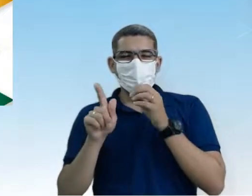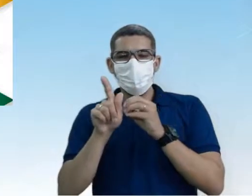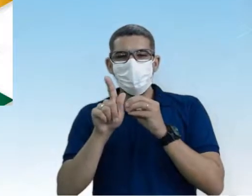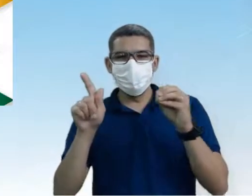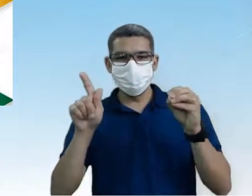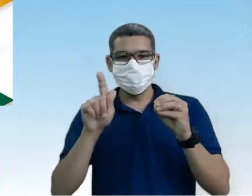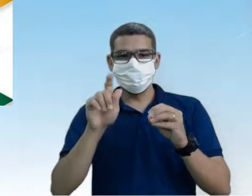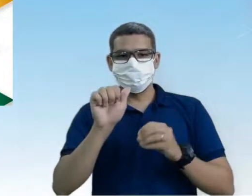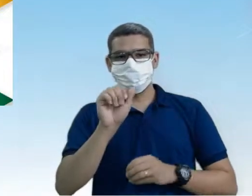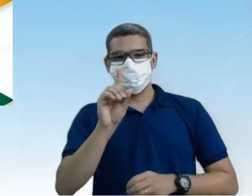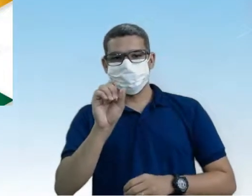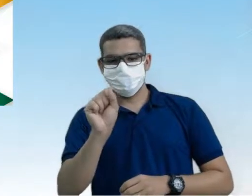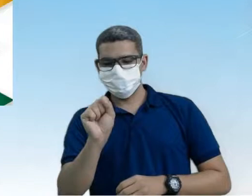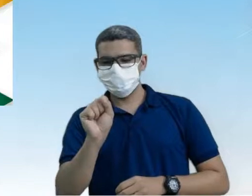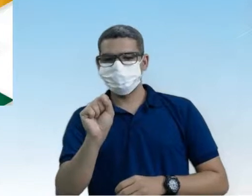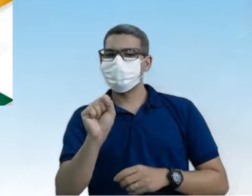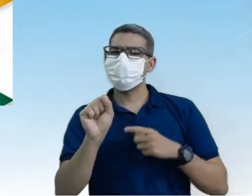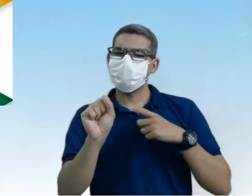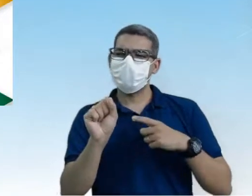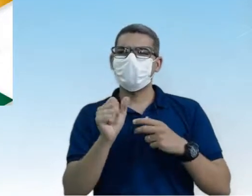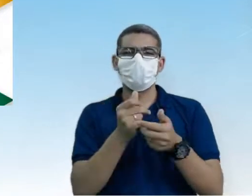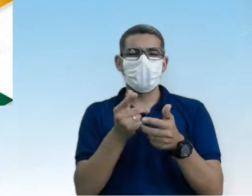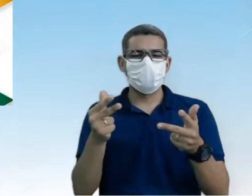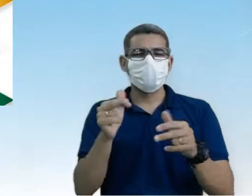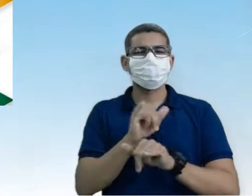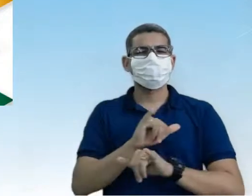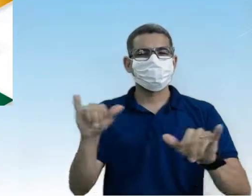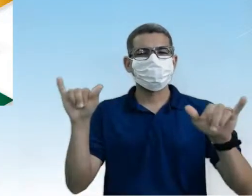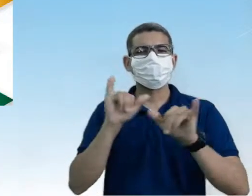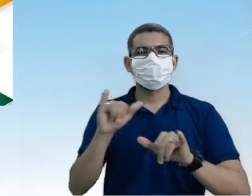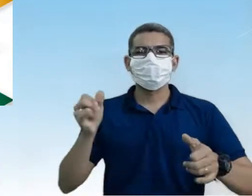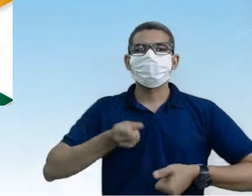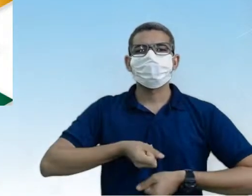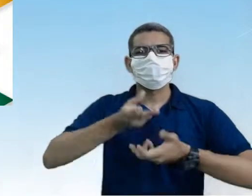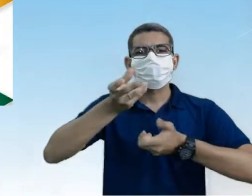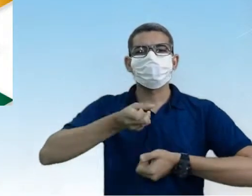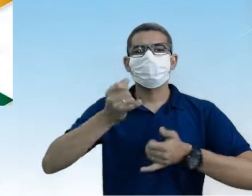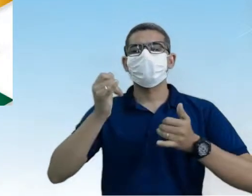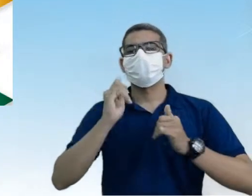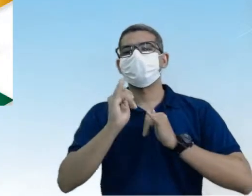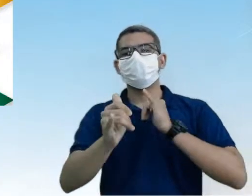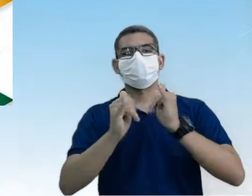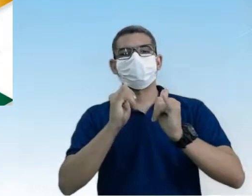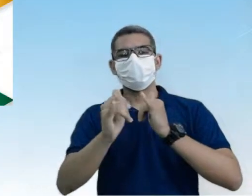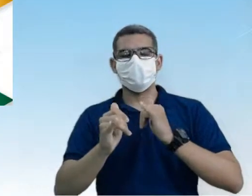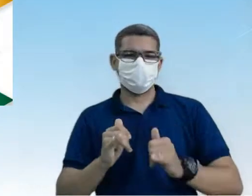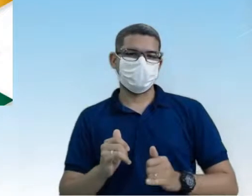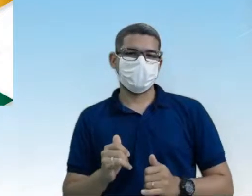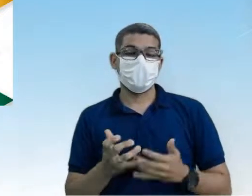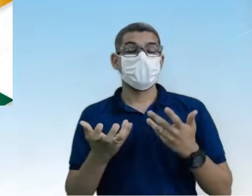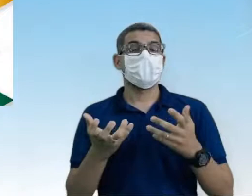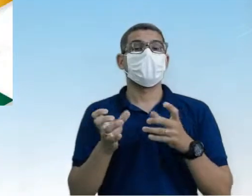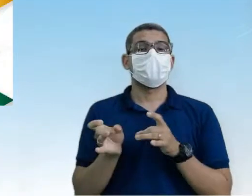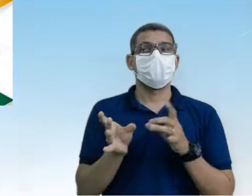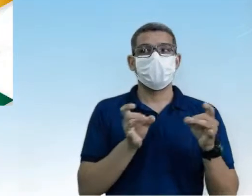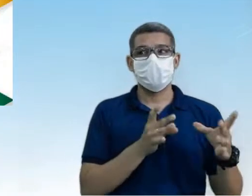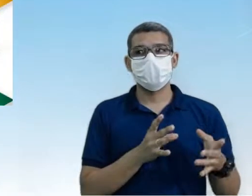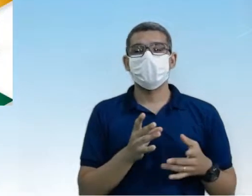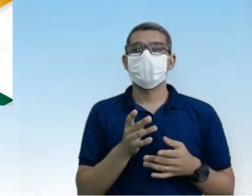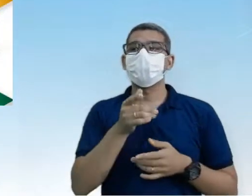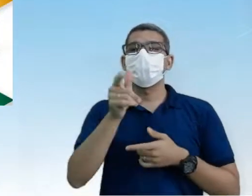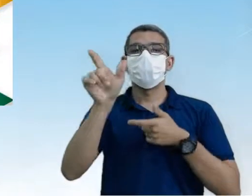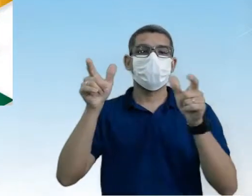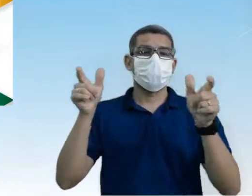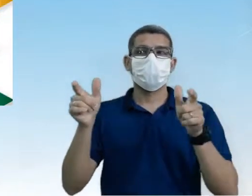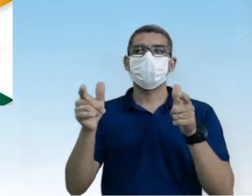têm vários anúncios, propagandas, campanhas, um monte de informação quando a gente quer vender, né? Alguma coisa, quer fazer com que os